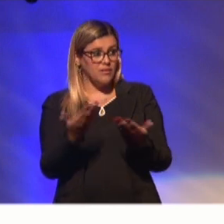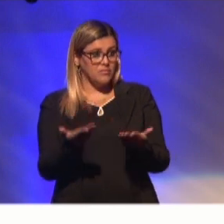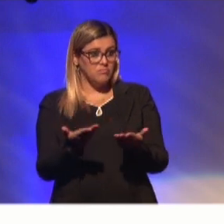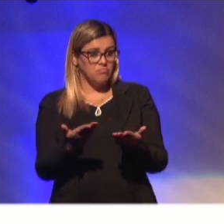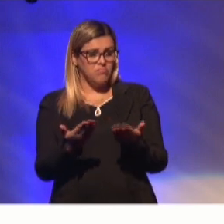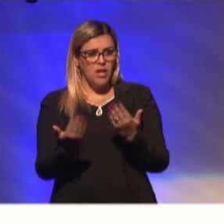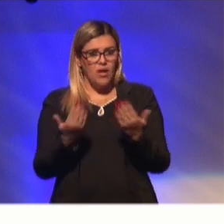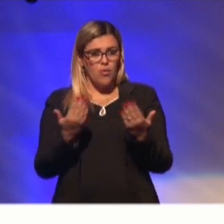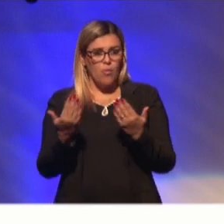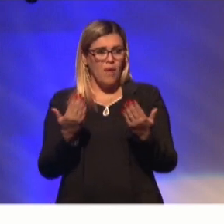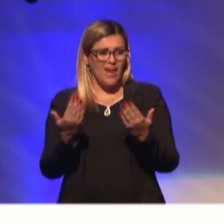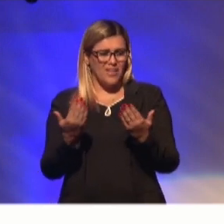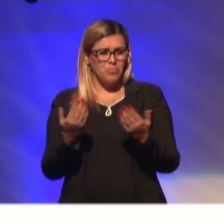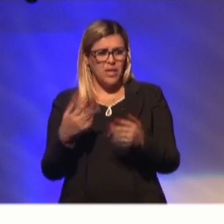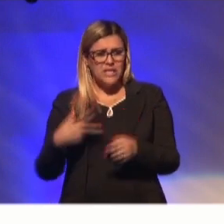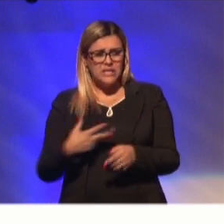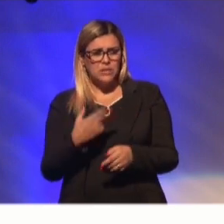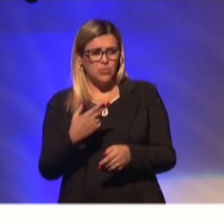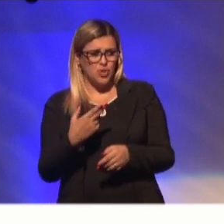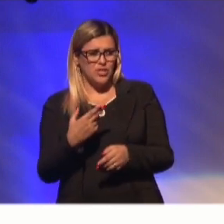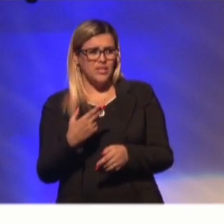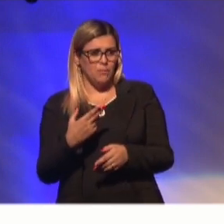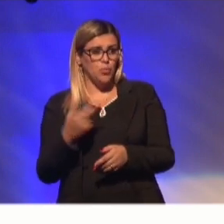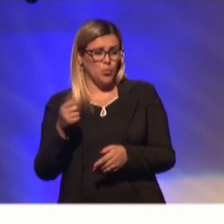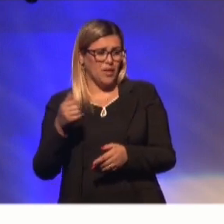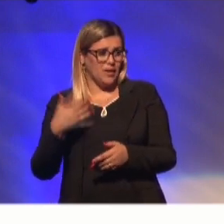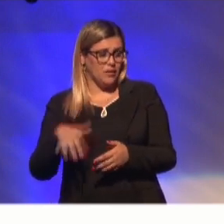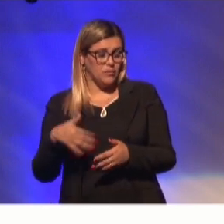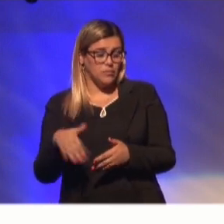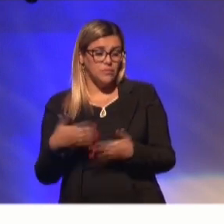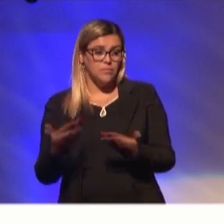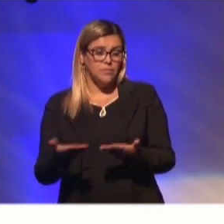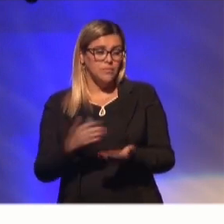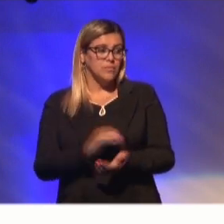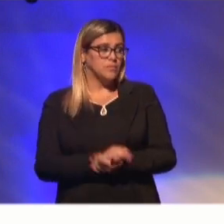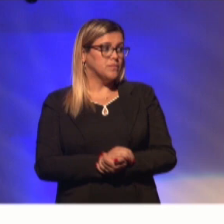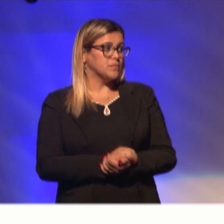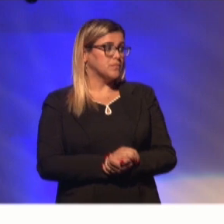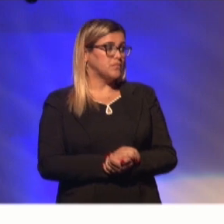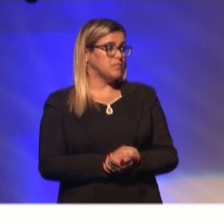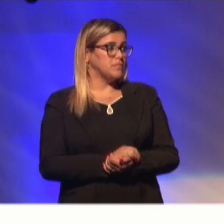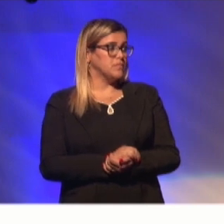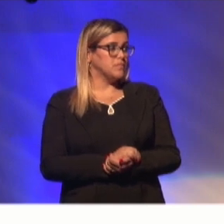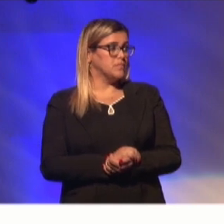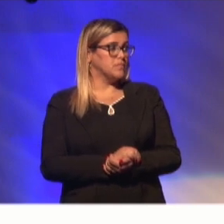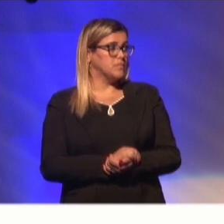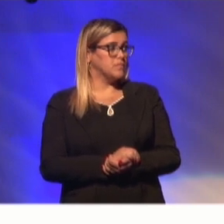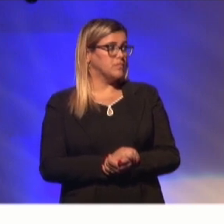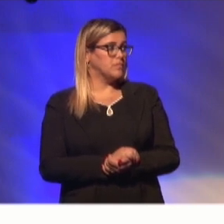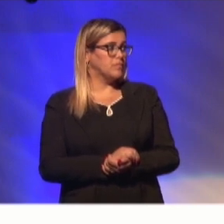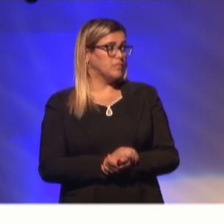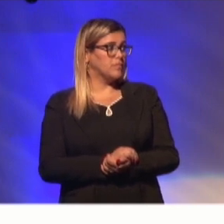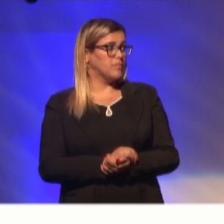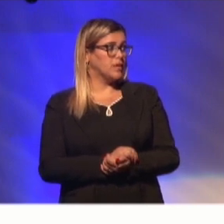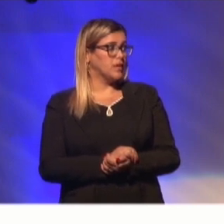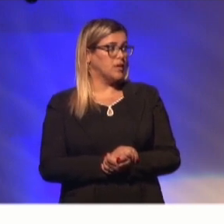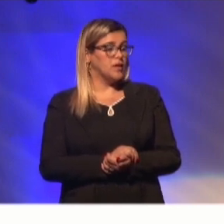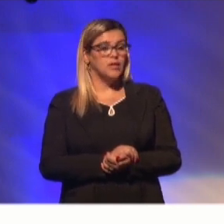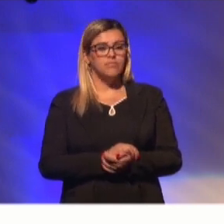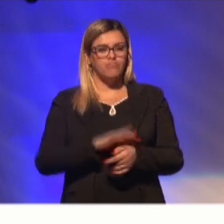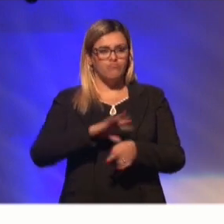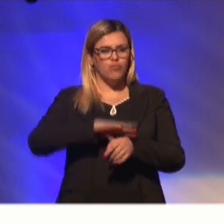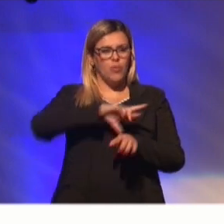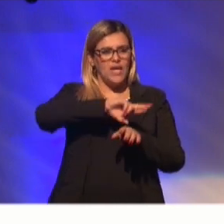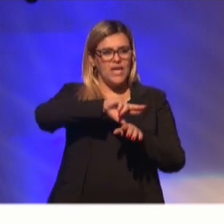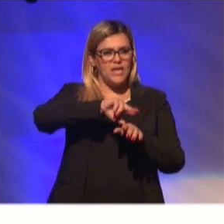cirurgia, tanto falando de custos direto e indireto. As indicações mais comuns são